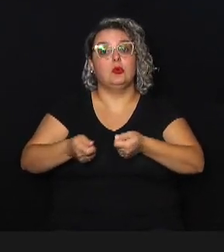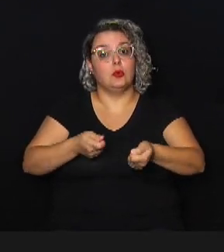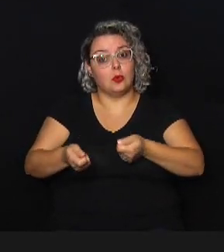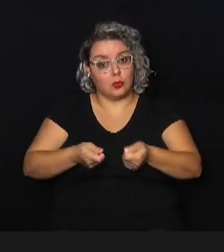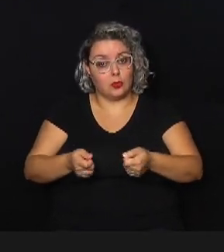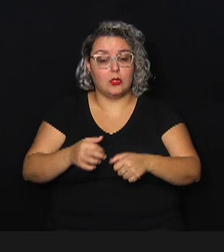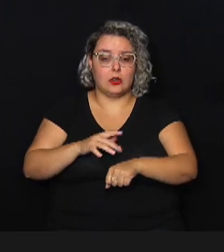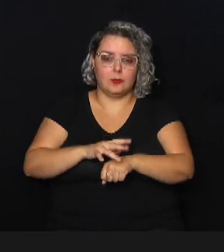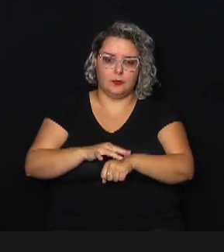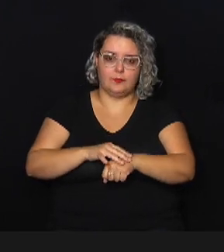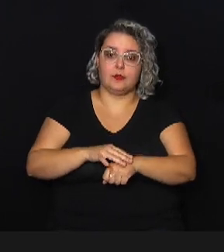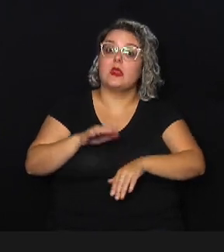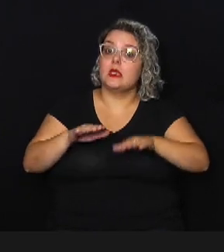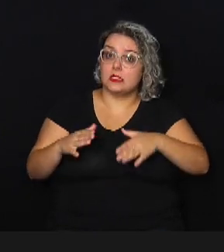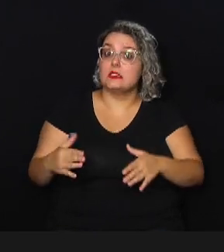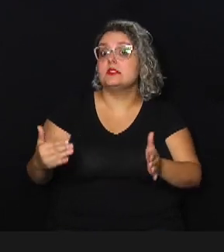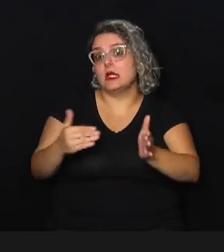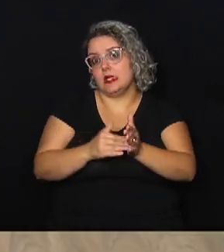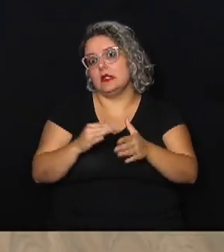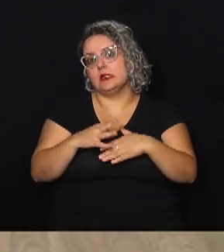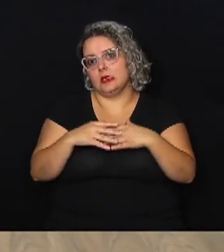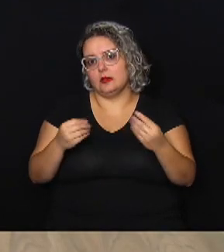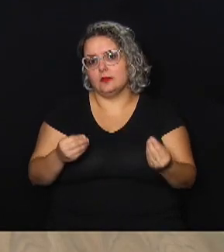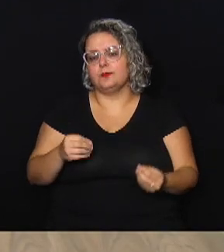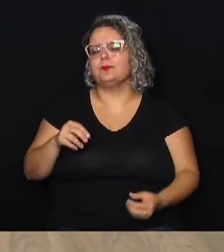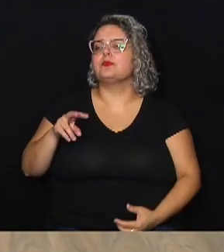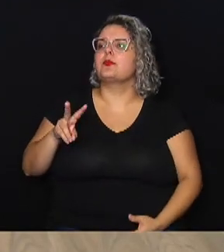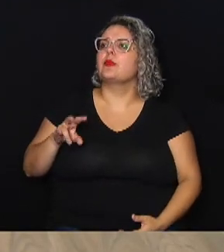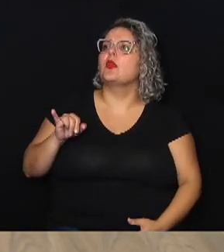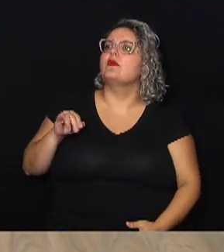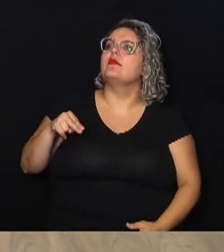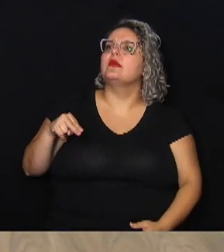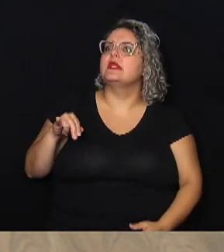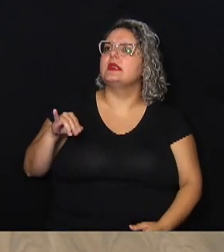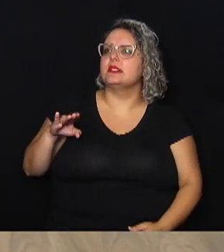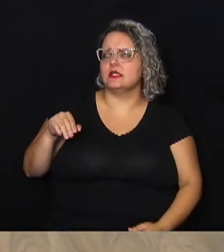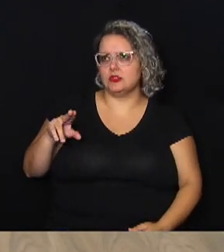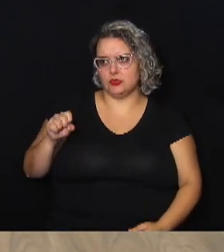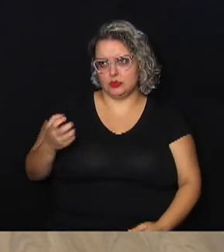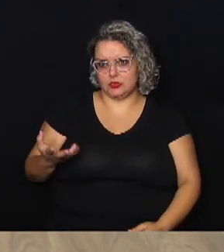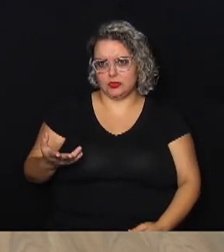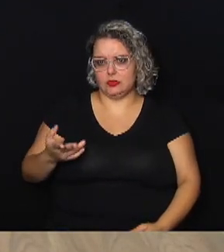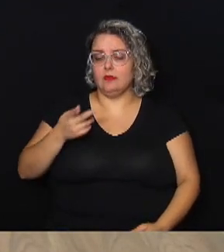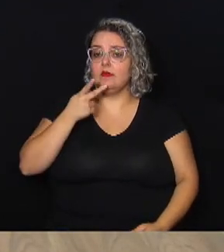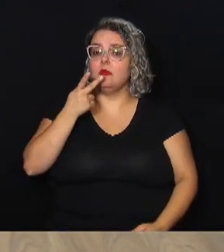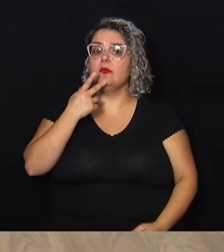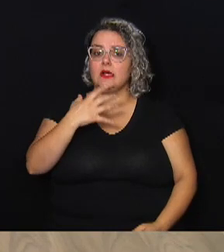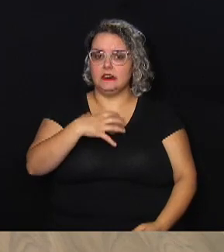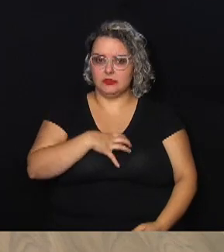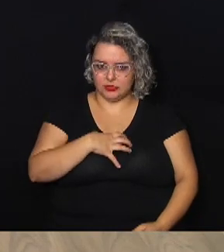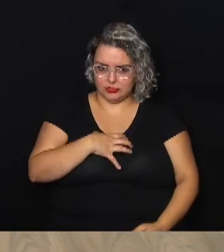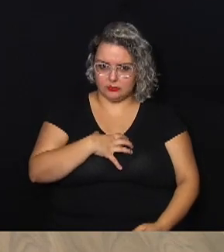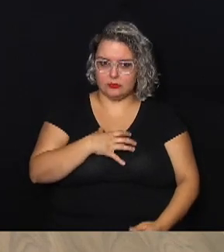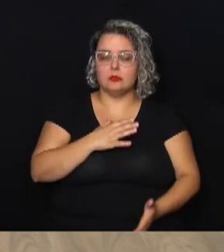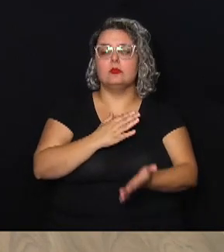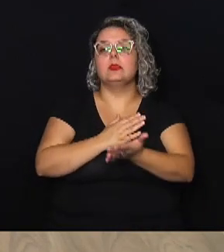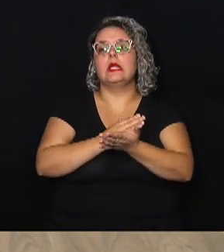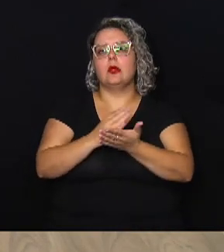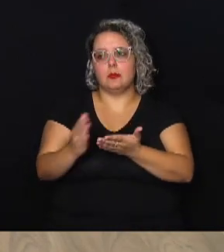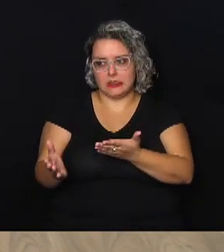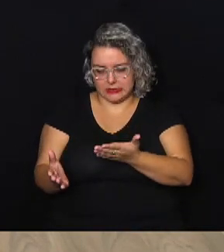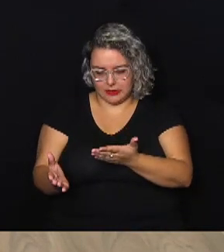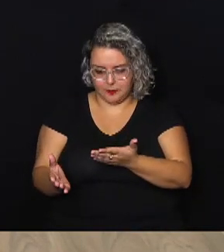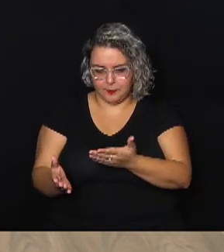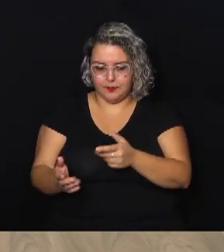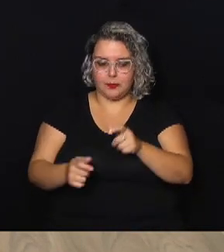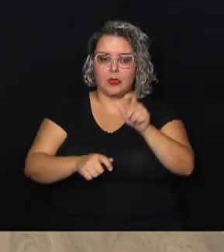às vezes, até a cura. Ô Vinícius, então, vamos falar de sintomas, para a gente começar aí, né? A pessoa